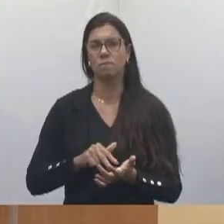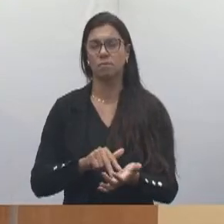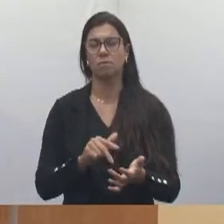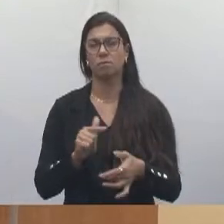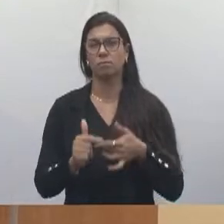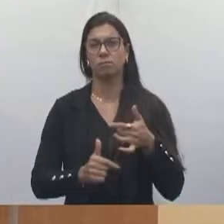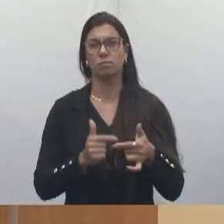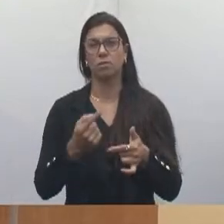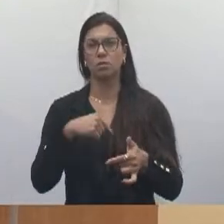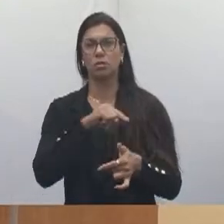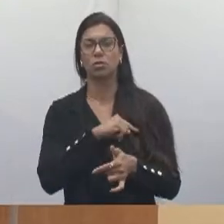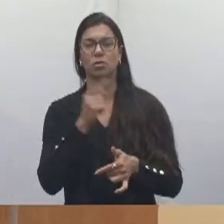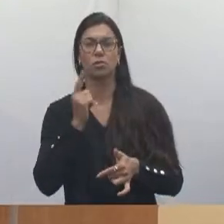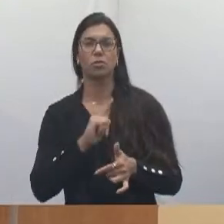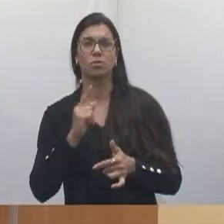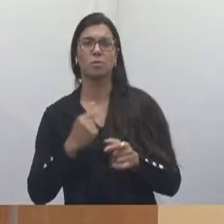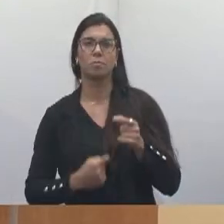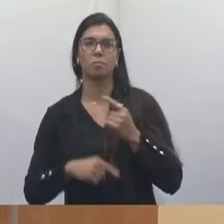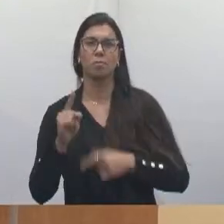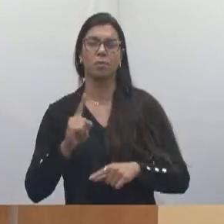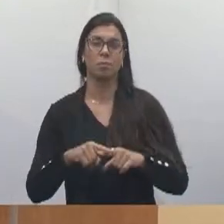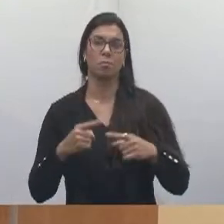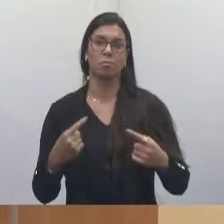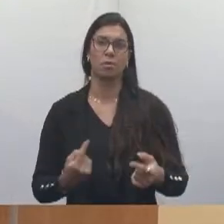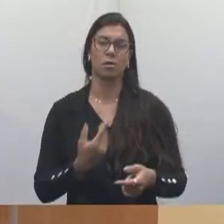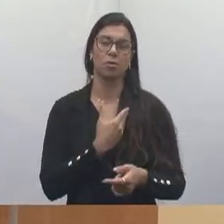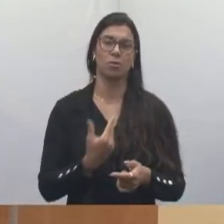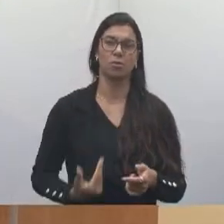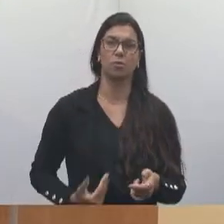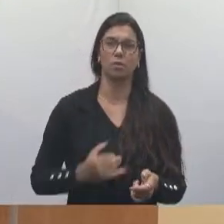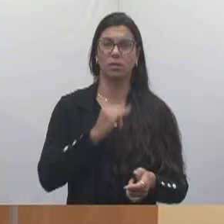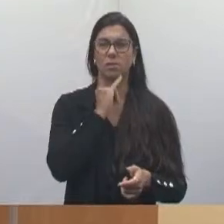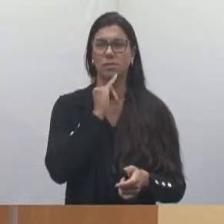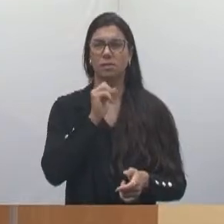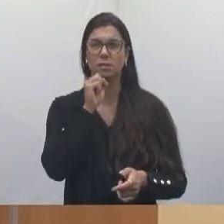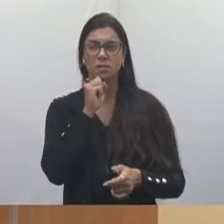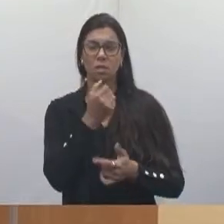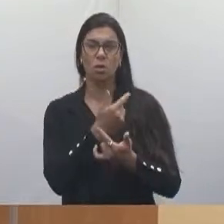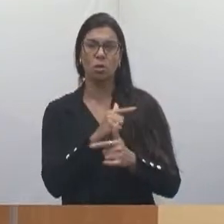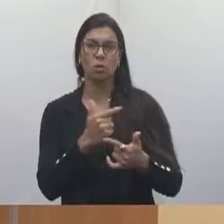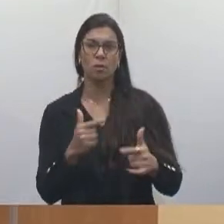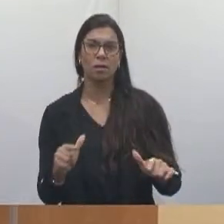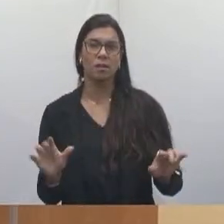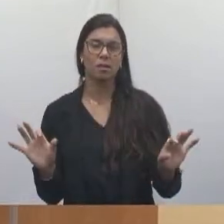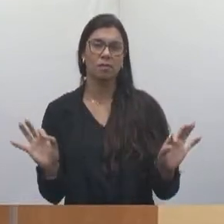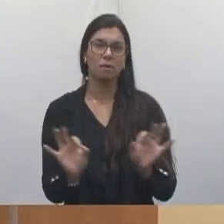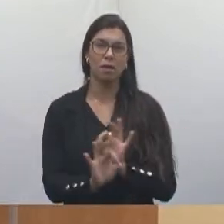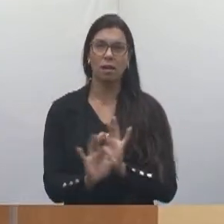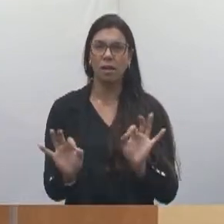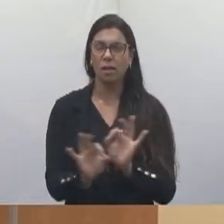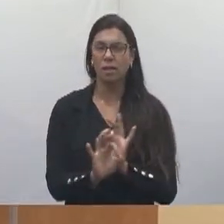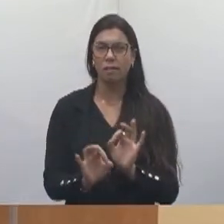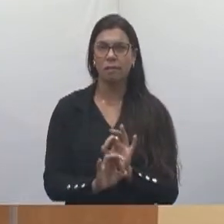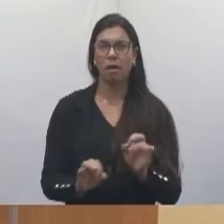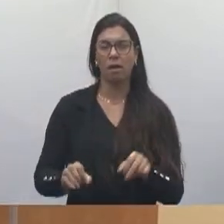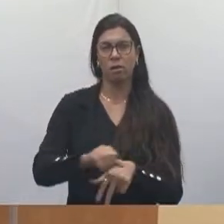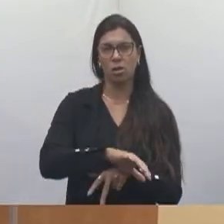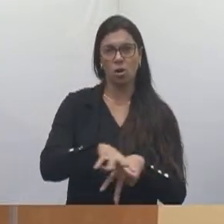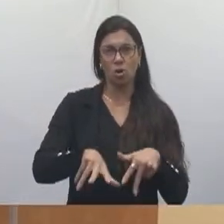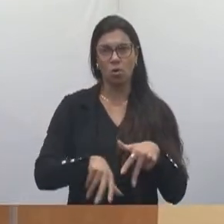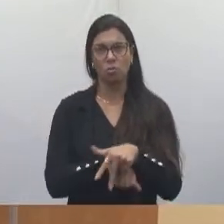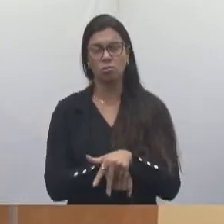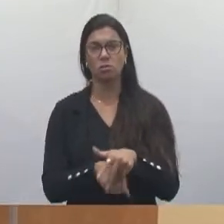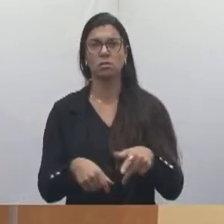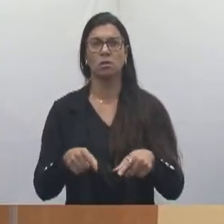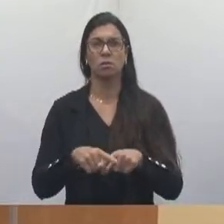gente possa melhorar. Só de saber que no governo Isaías Santana não teve um resquício sequer de corrupção, para nós